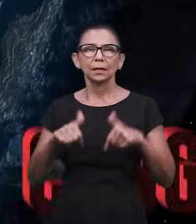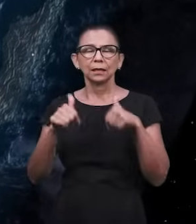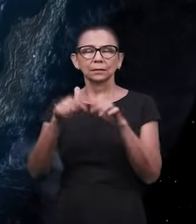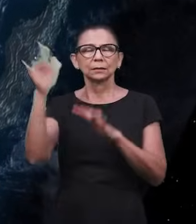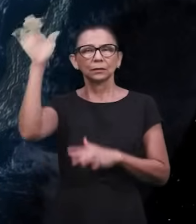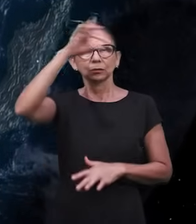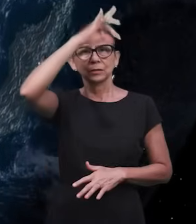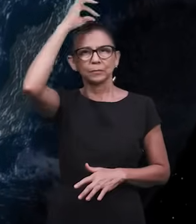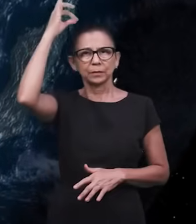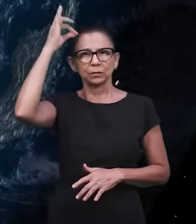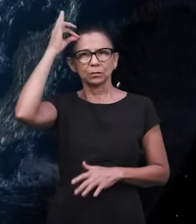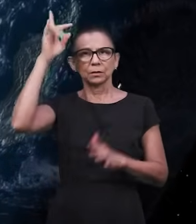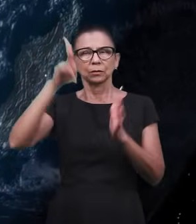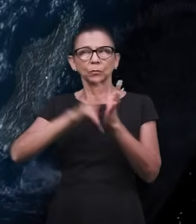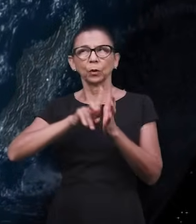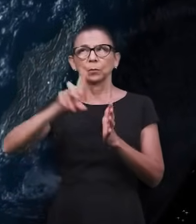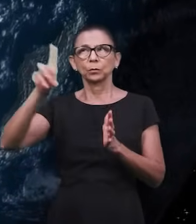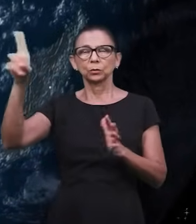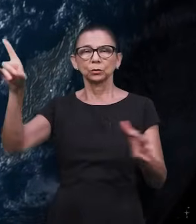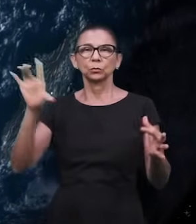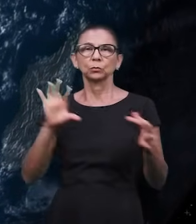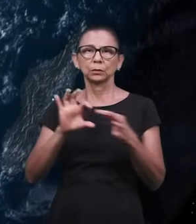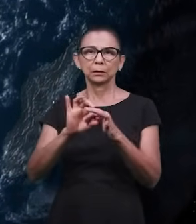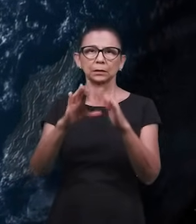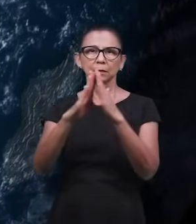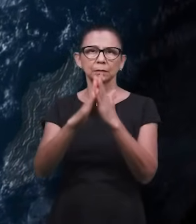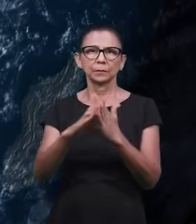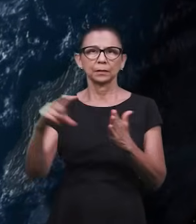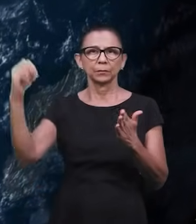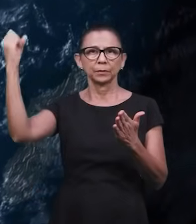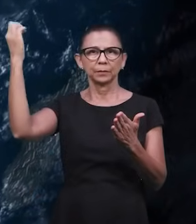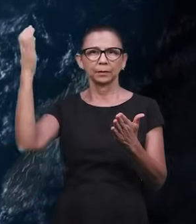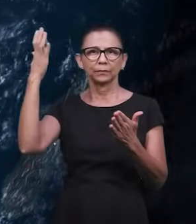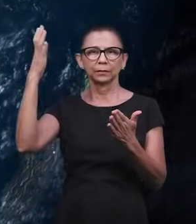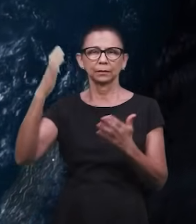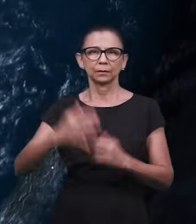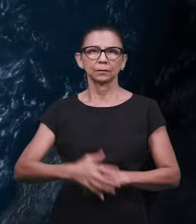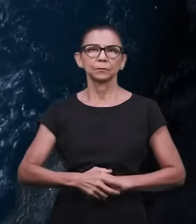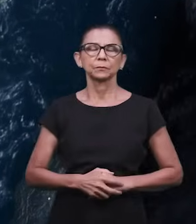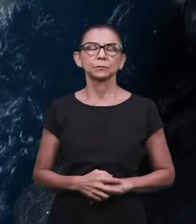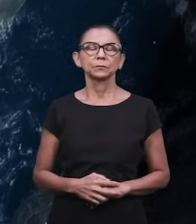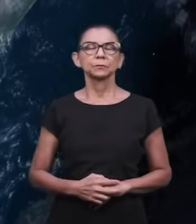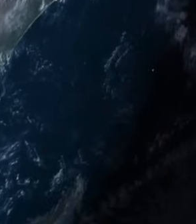do Espírito Santo de Deus e unidas pela Palavra Viva.